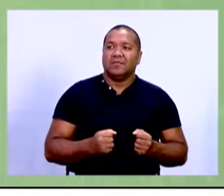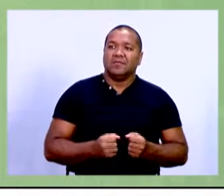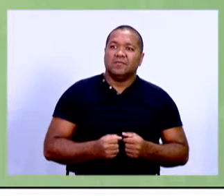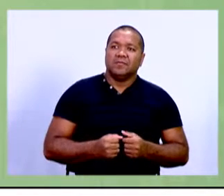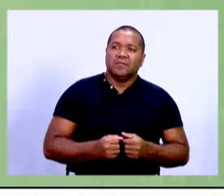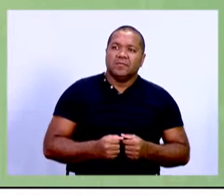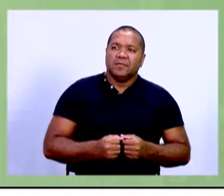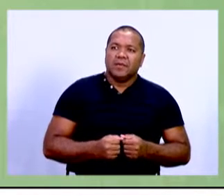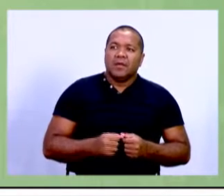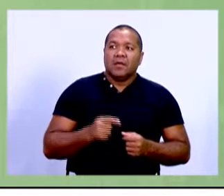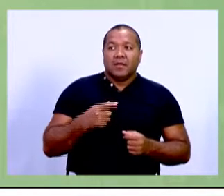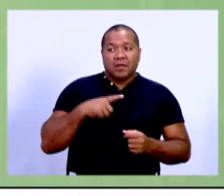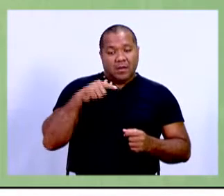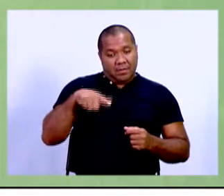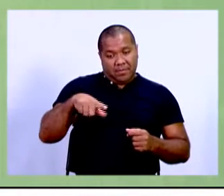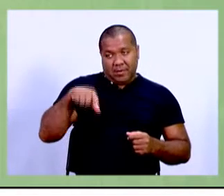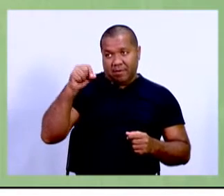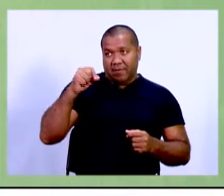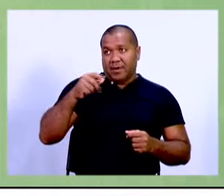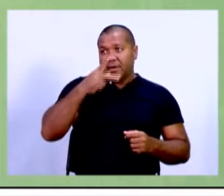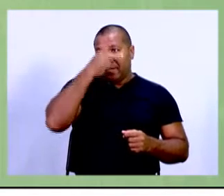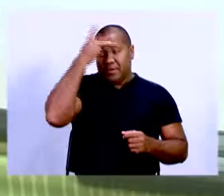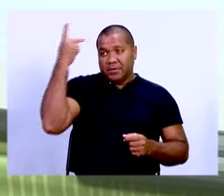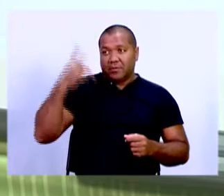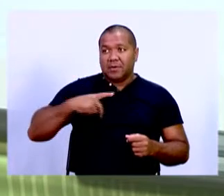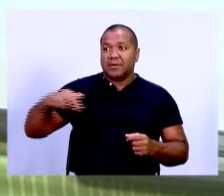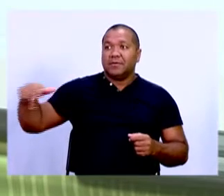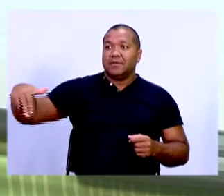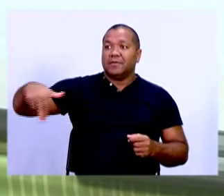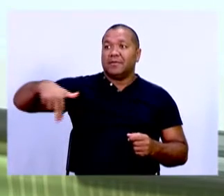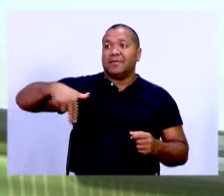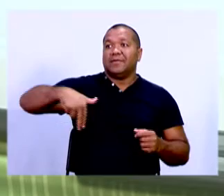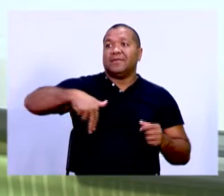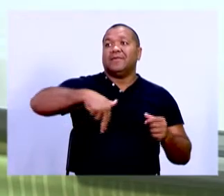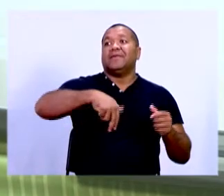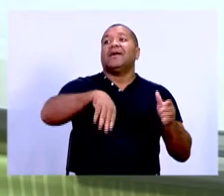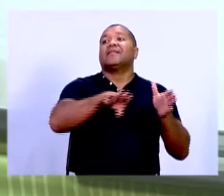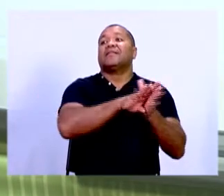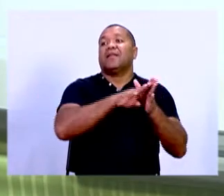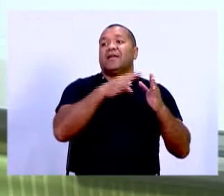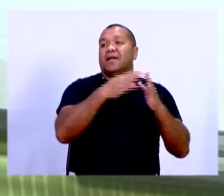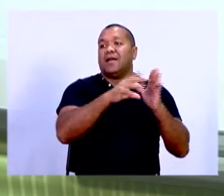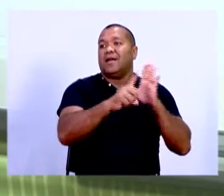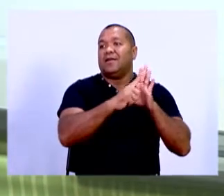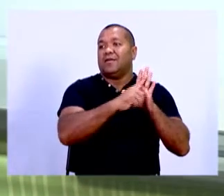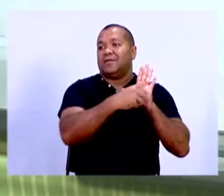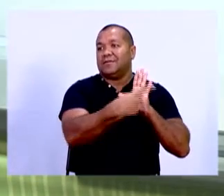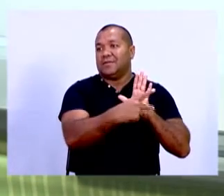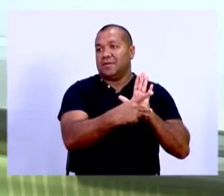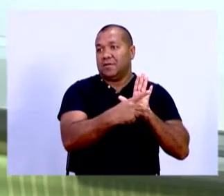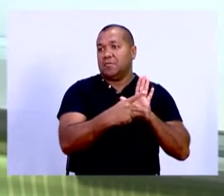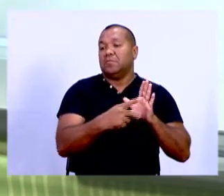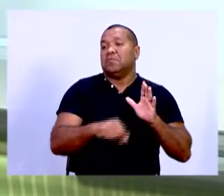Então, ele prefere que o cliente vá até a loja dele. Primeiro, porque ele não vai ter o gasto do técnico